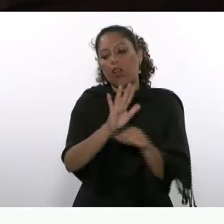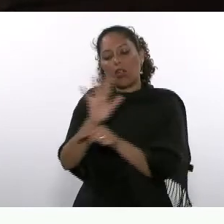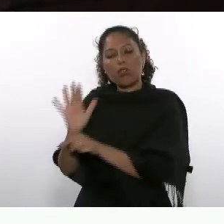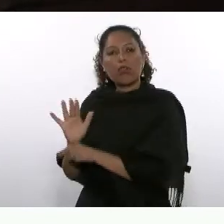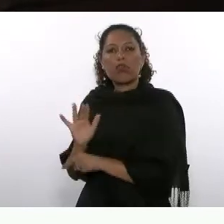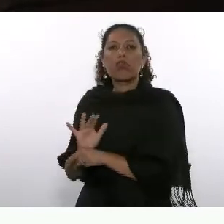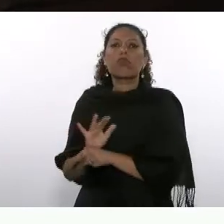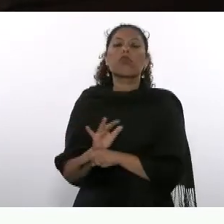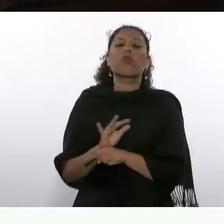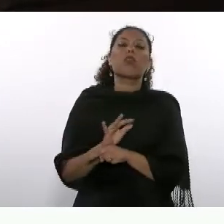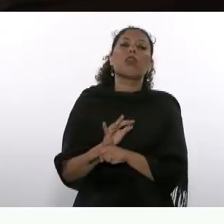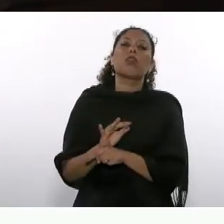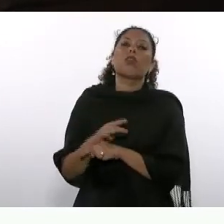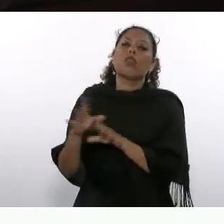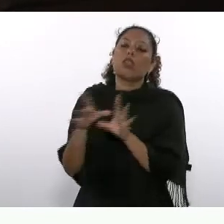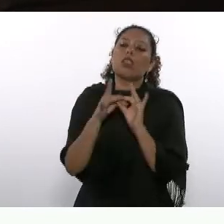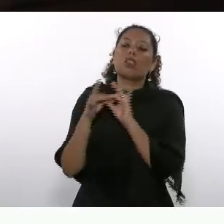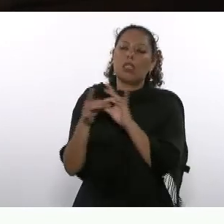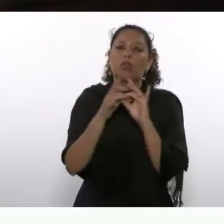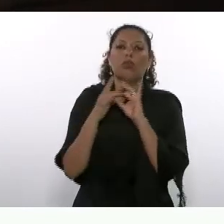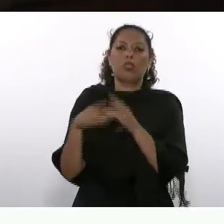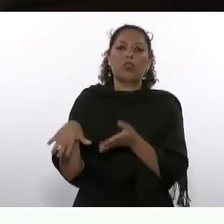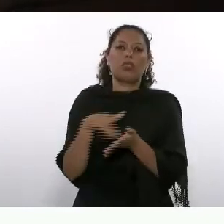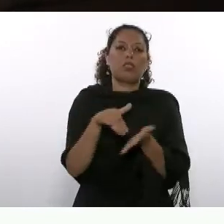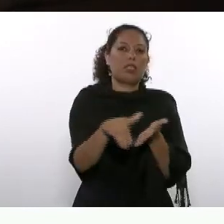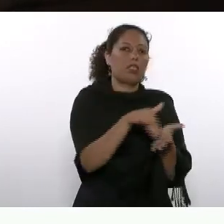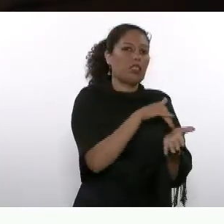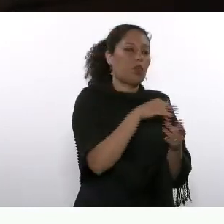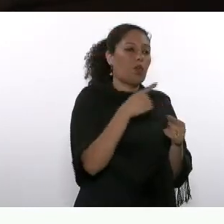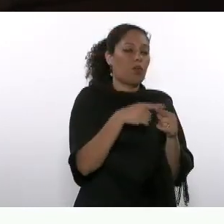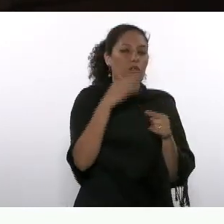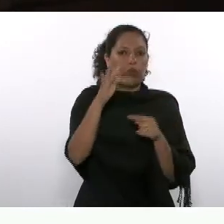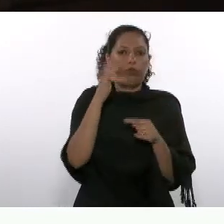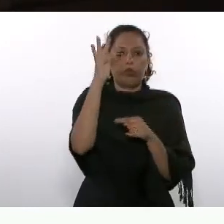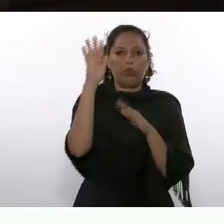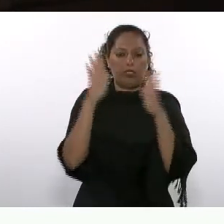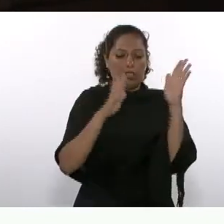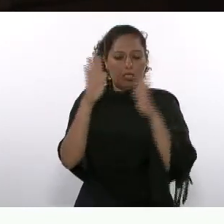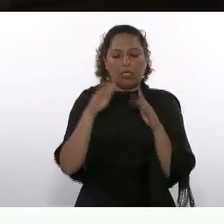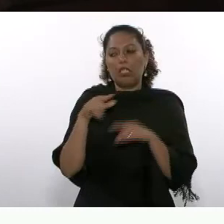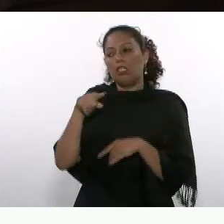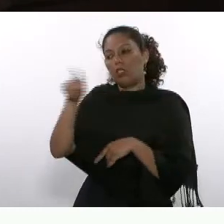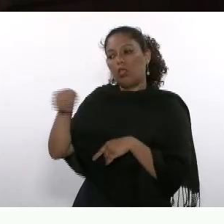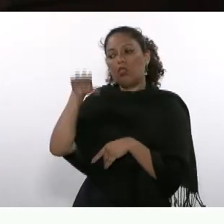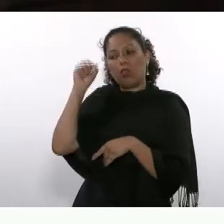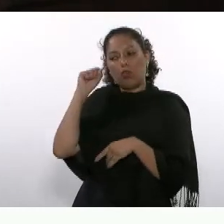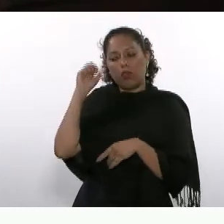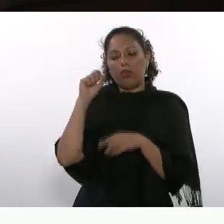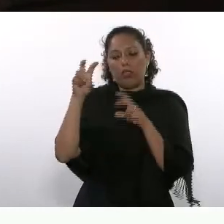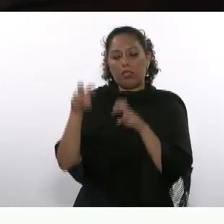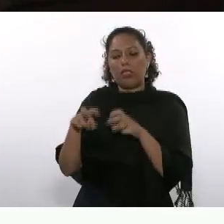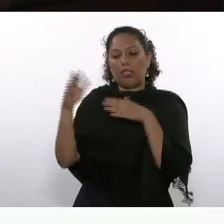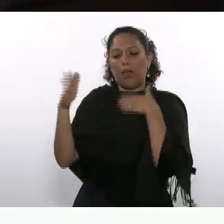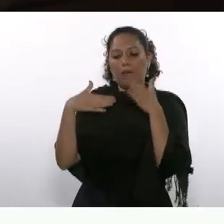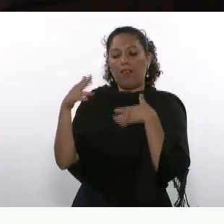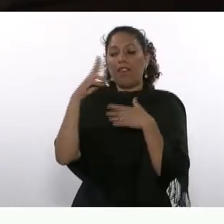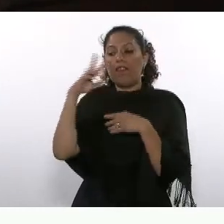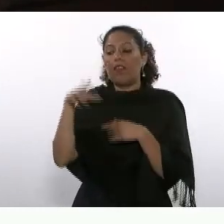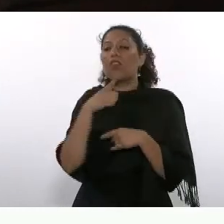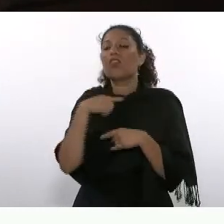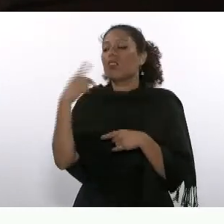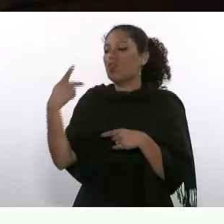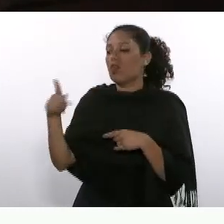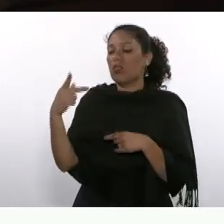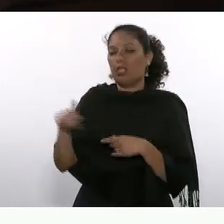ajudar nessa integração, né, para que, quando for feita a licitação, a secretaria ser ouvida, né, colocar os anseios e a gente